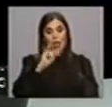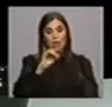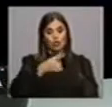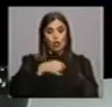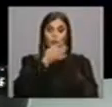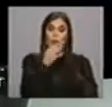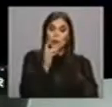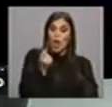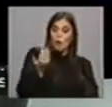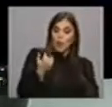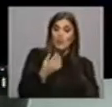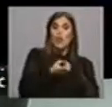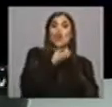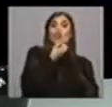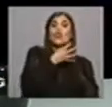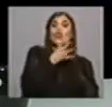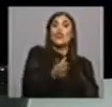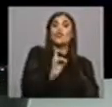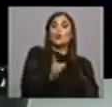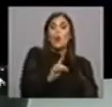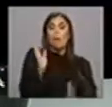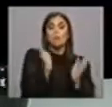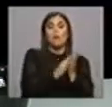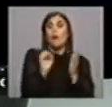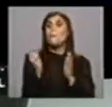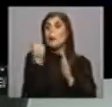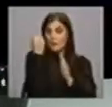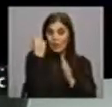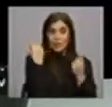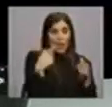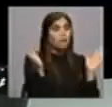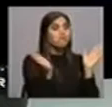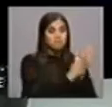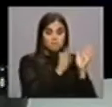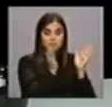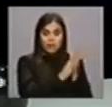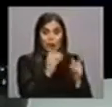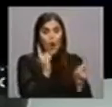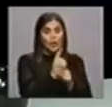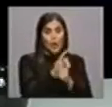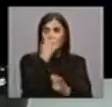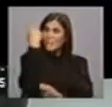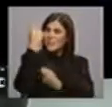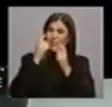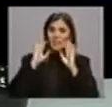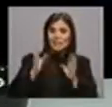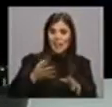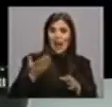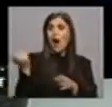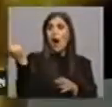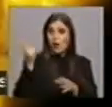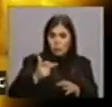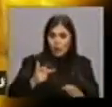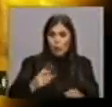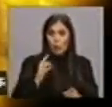E, portanto, isto conta-nos o quê? Conta-nos que pela primeira vez nós temos a prova daquilo que já se pensava em teoria que tinha acontecido. É